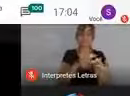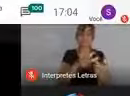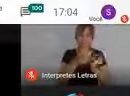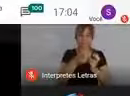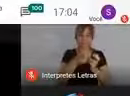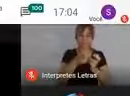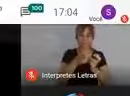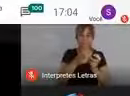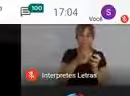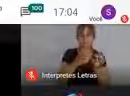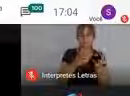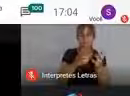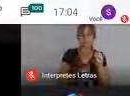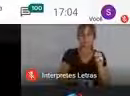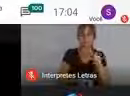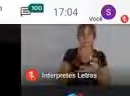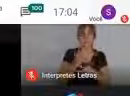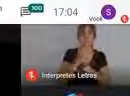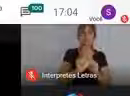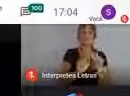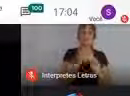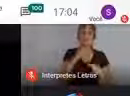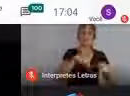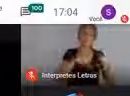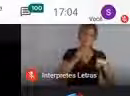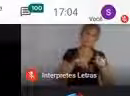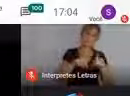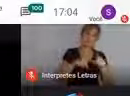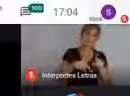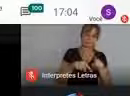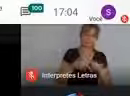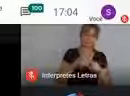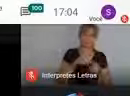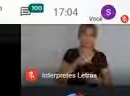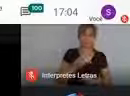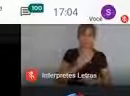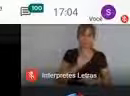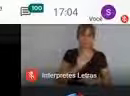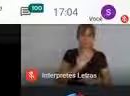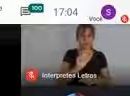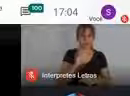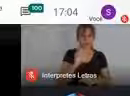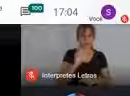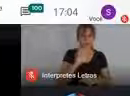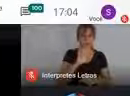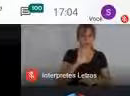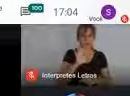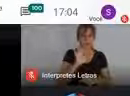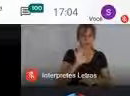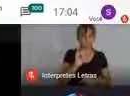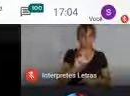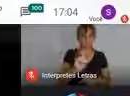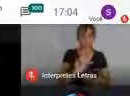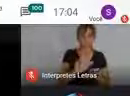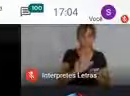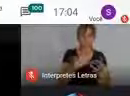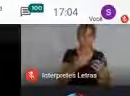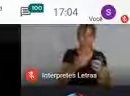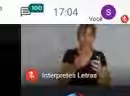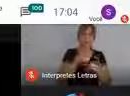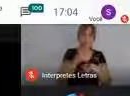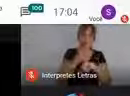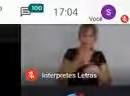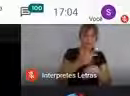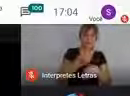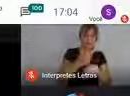surge a questão da variação diaétnica. Até que ponto esse falar, esse léxico